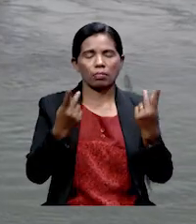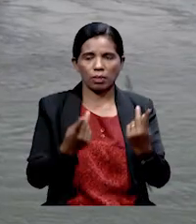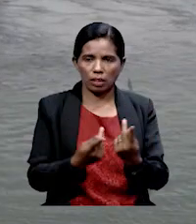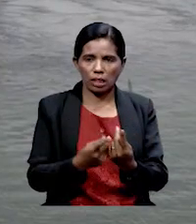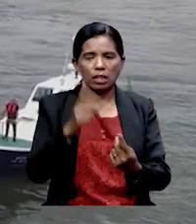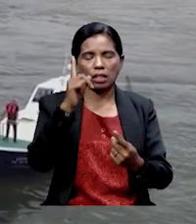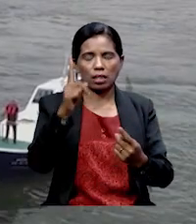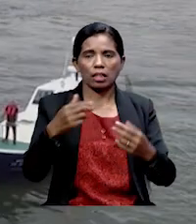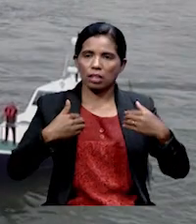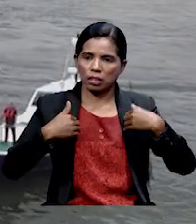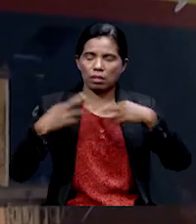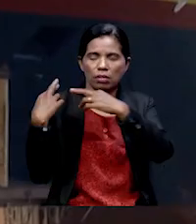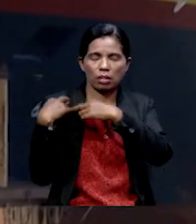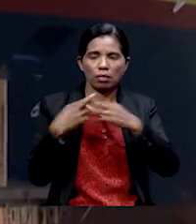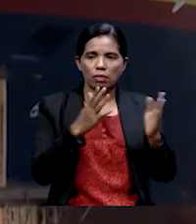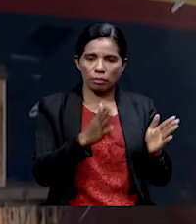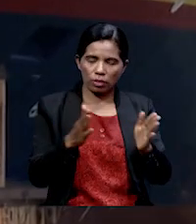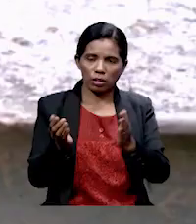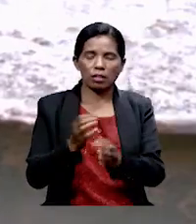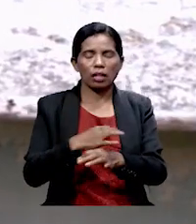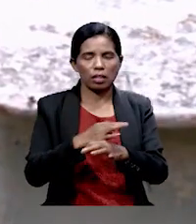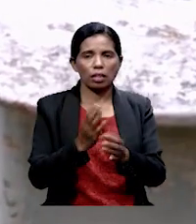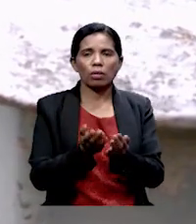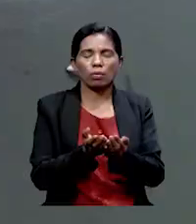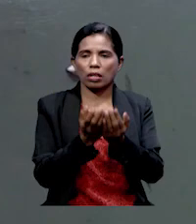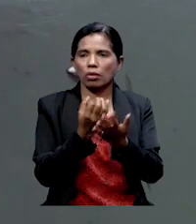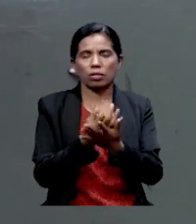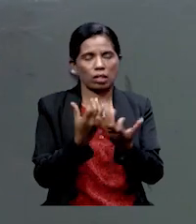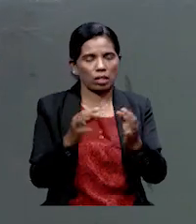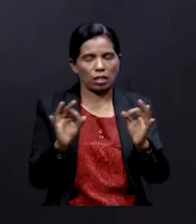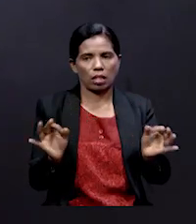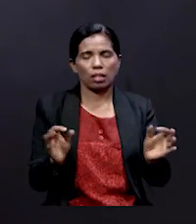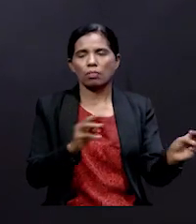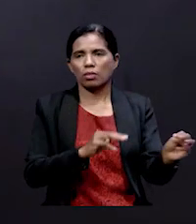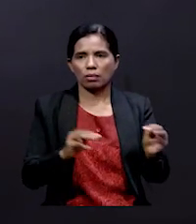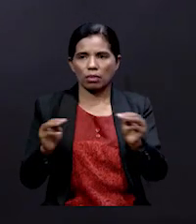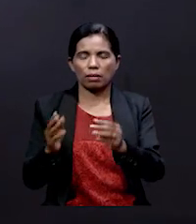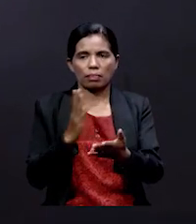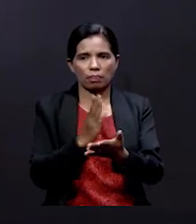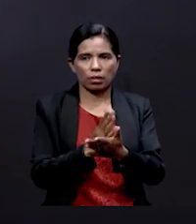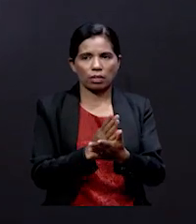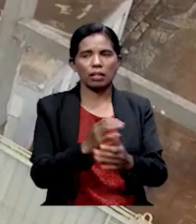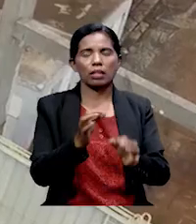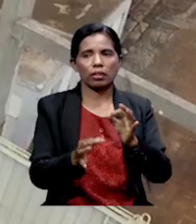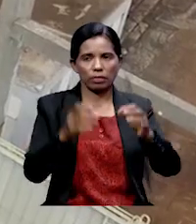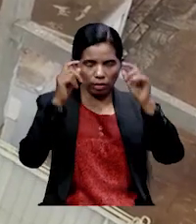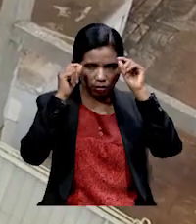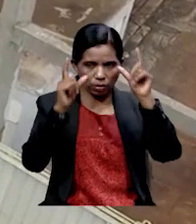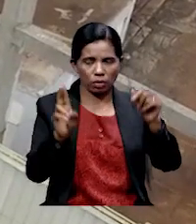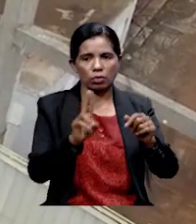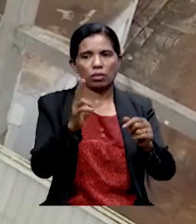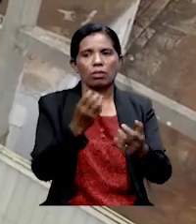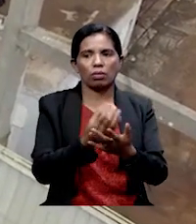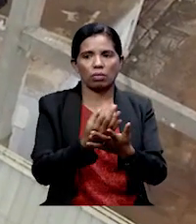nebe responsabel ba prosesu ne bangkarota nune implika ba prosesu konstruksaun paradu maske Timor Leste gasta ono osang